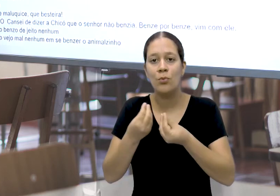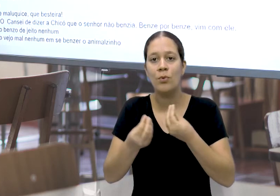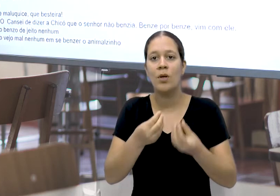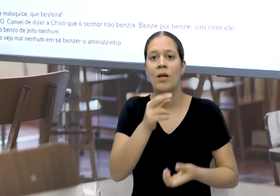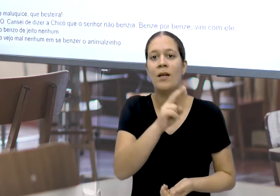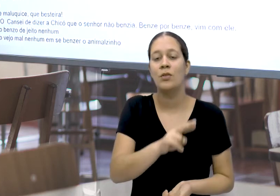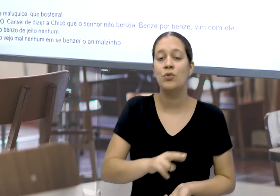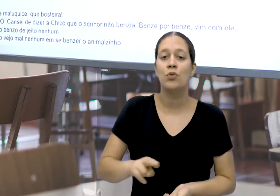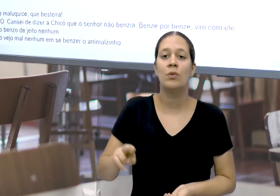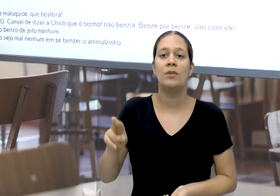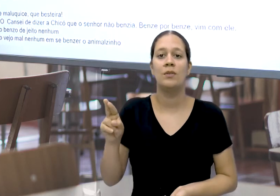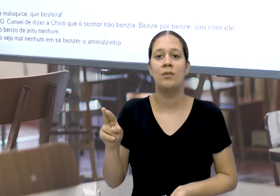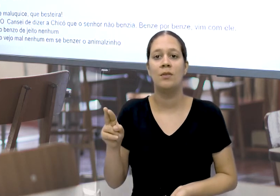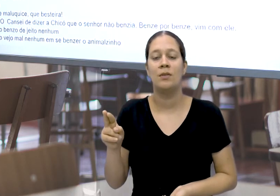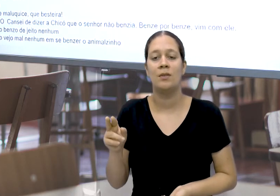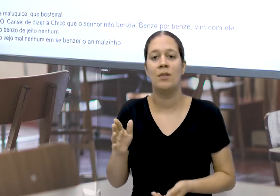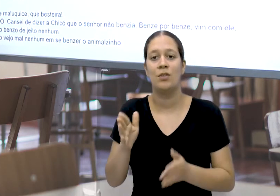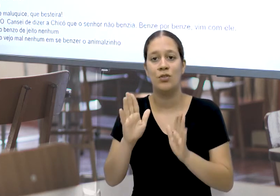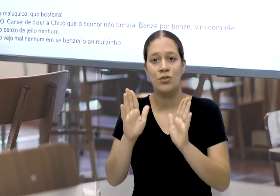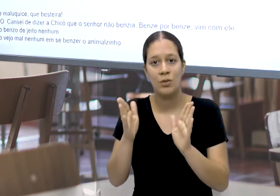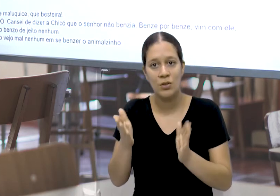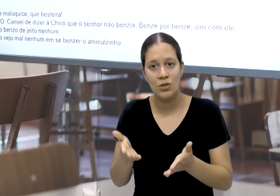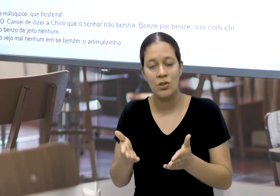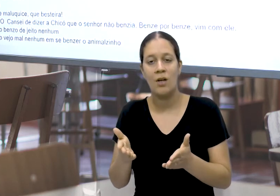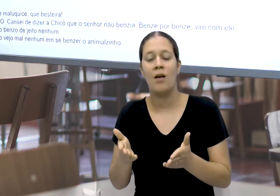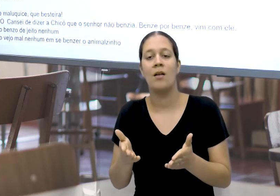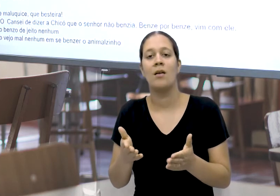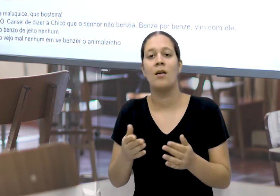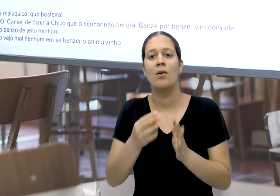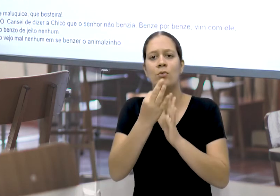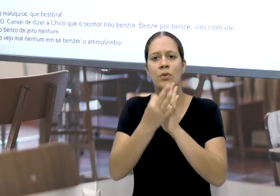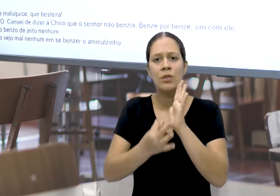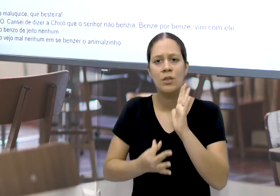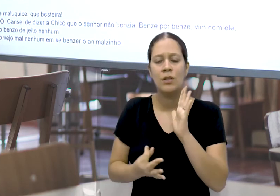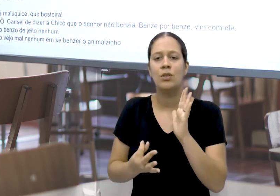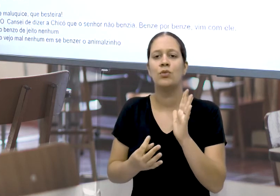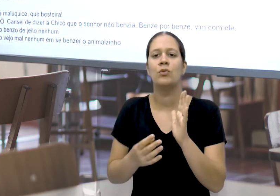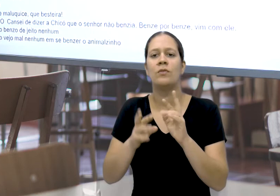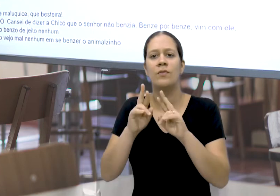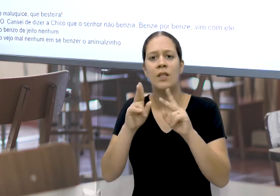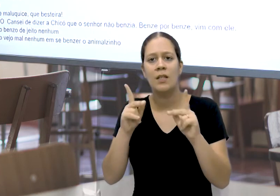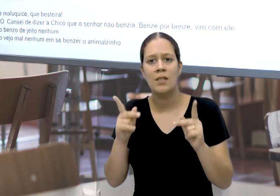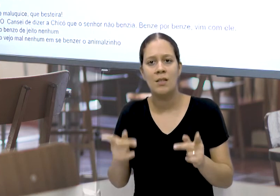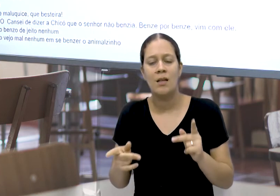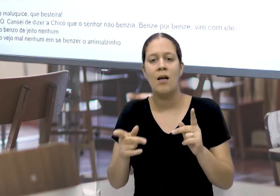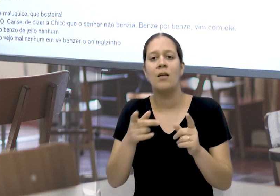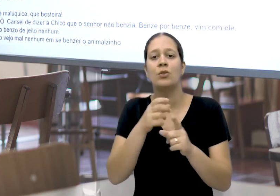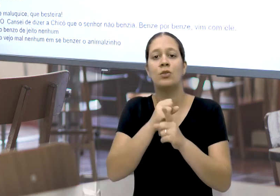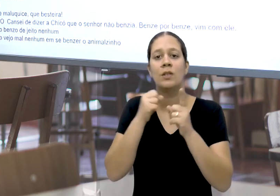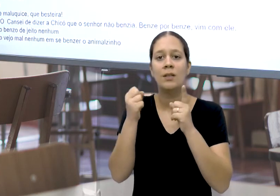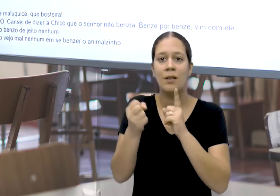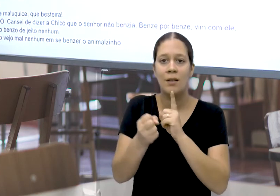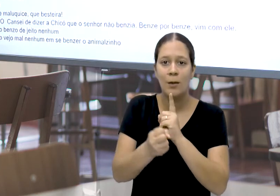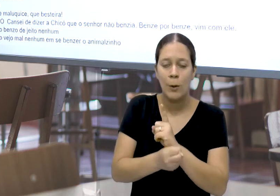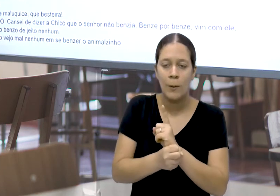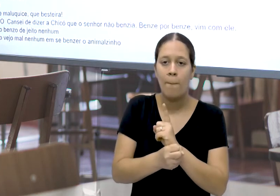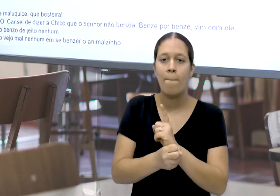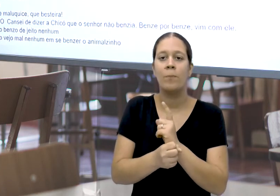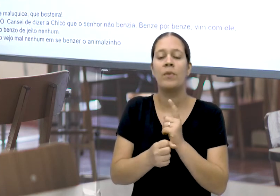muito religioso. Já a farsa é um texto satírico, irônico, tira onda com a